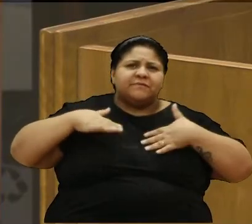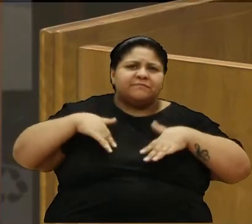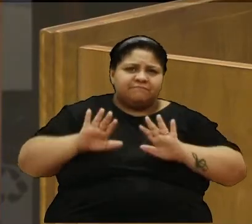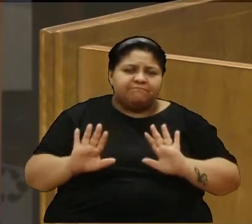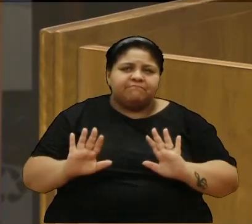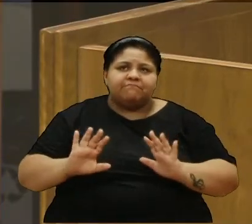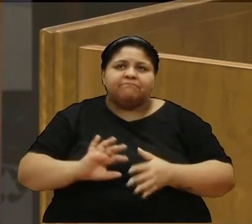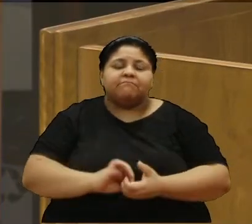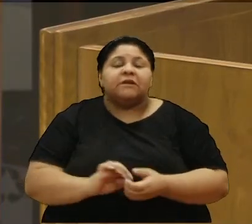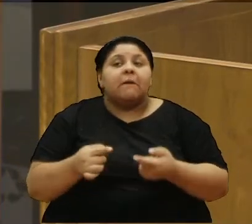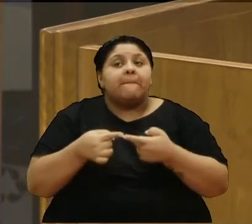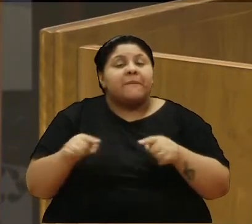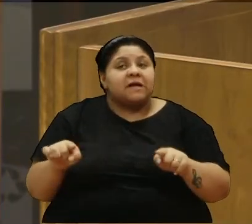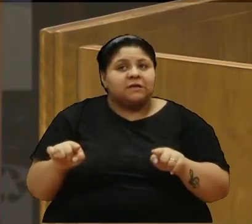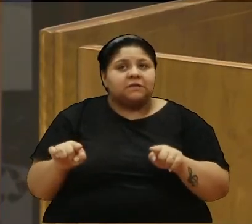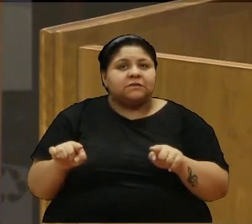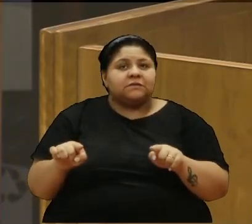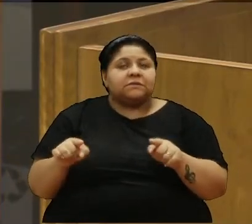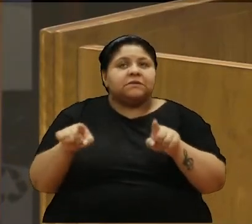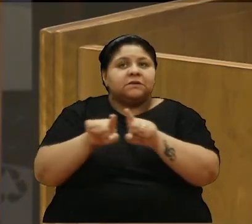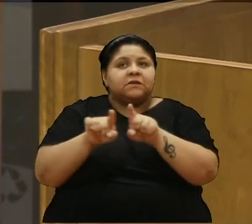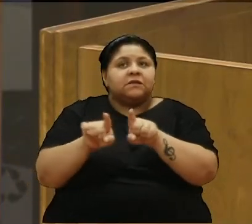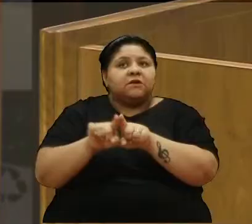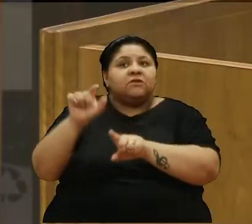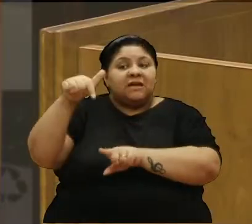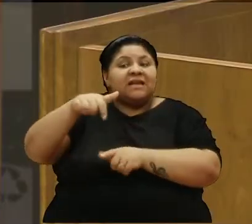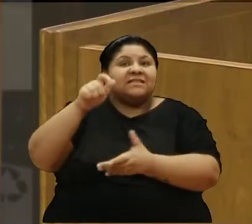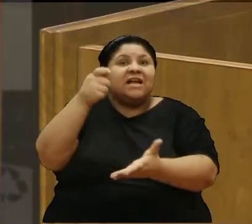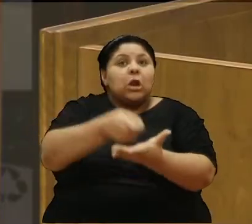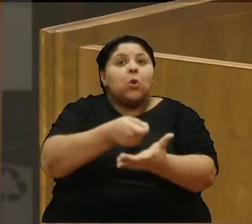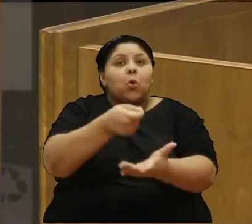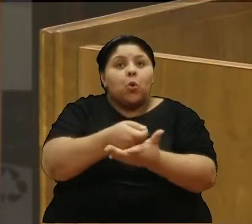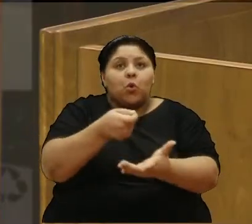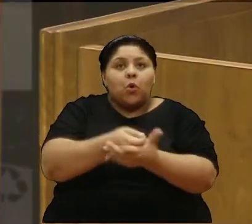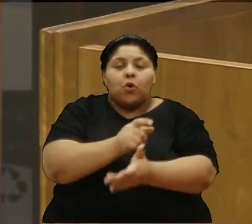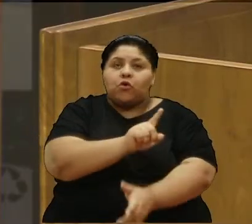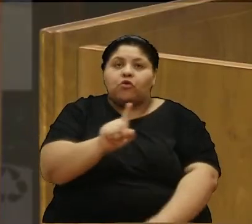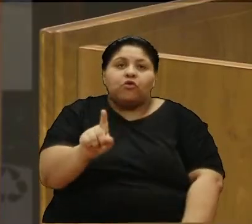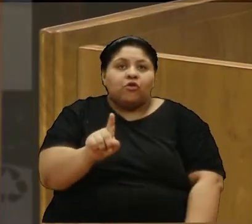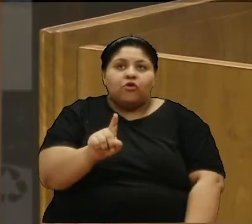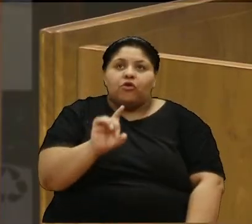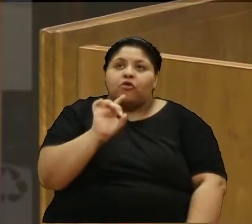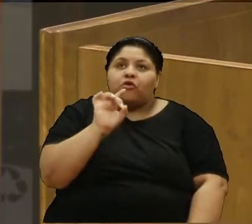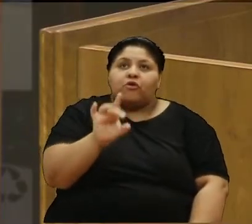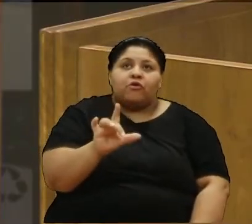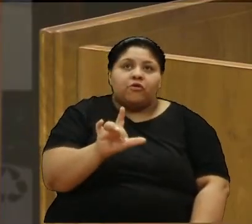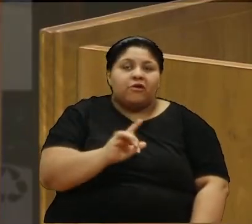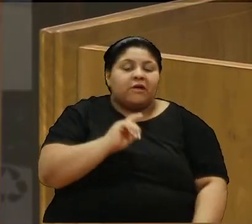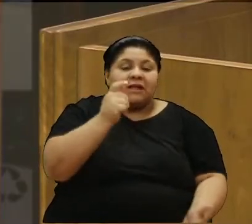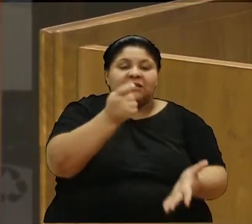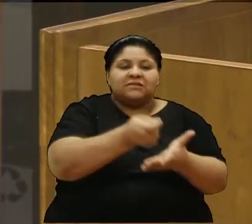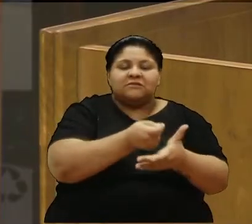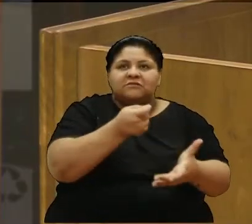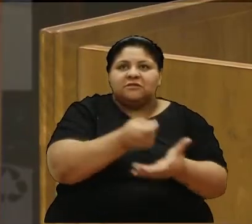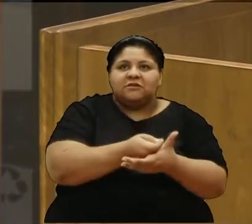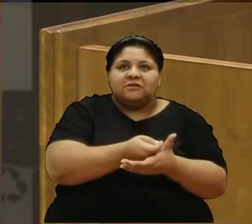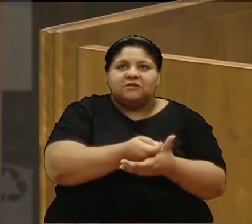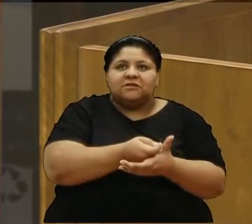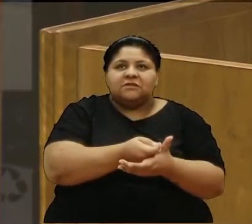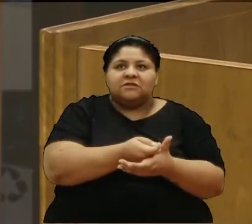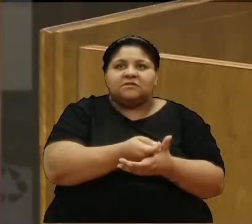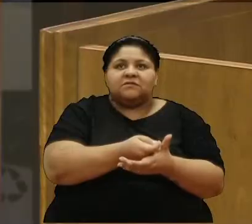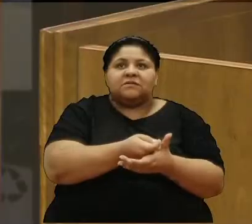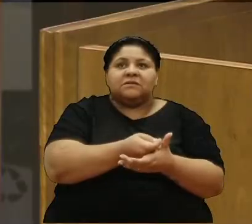sentido. Mas, por outro lado, esta luta aqui não é só a luta de quem está lá